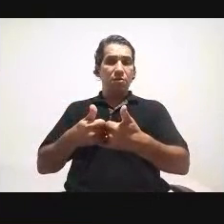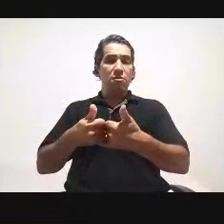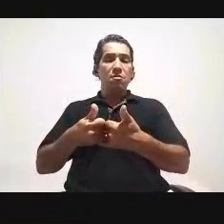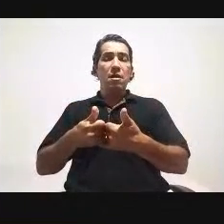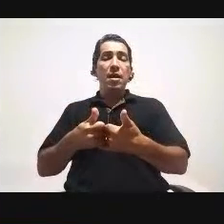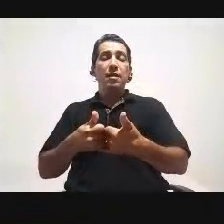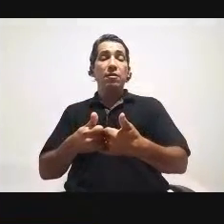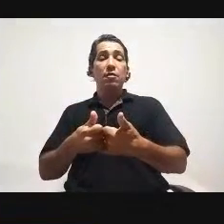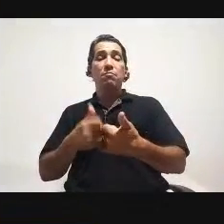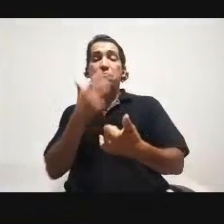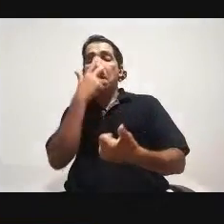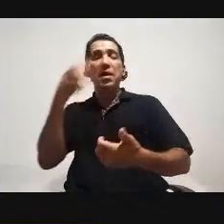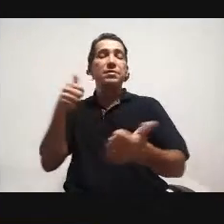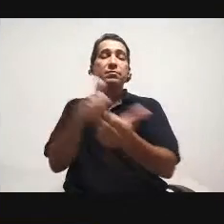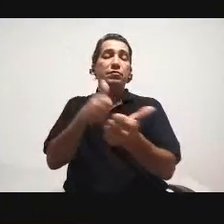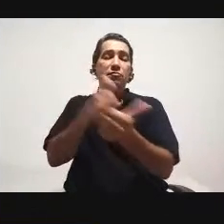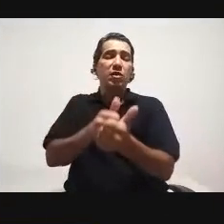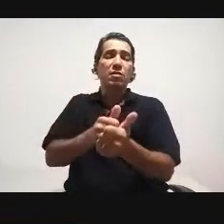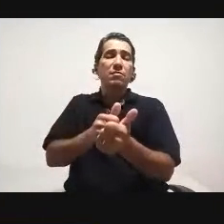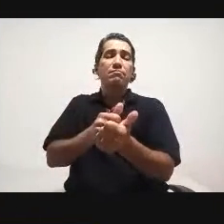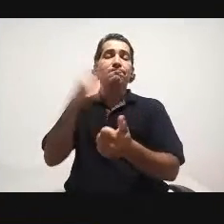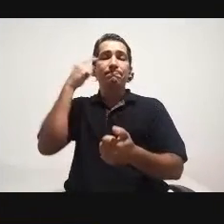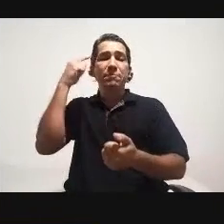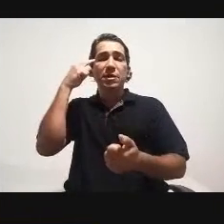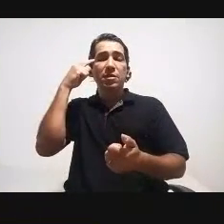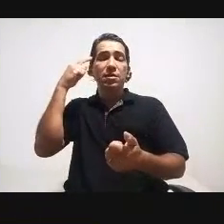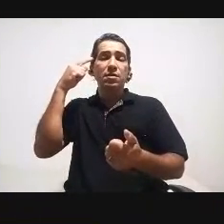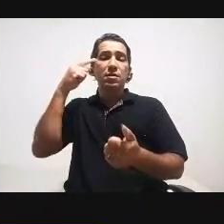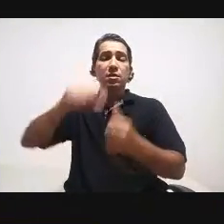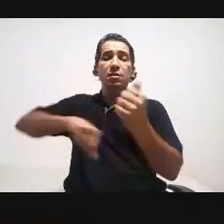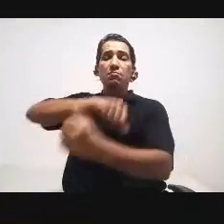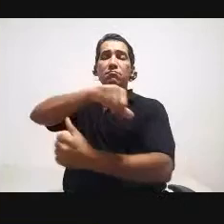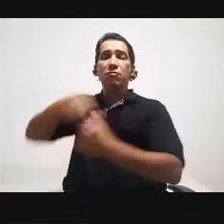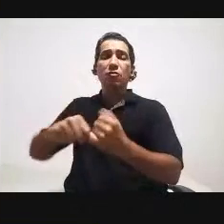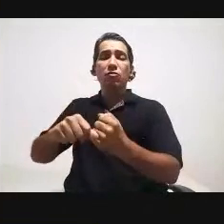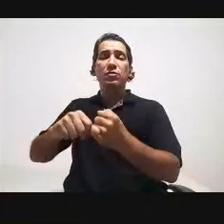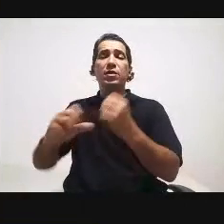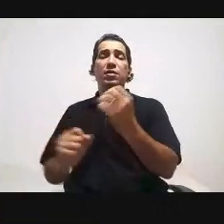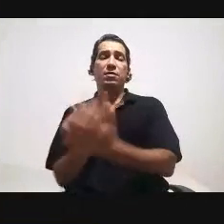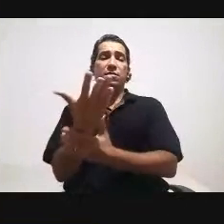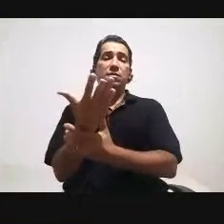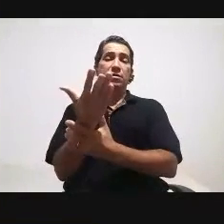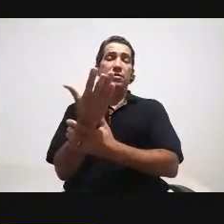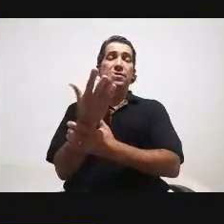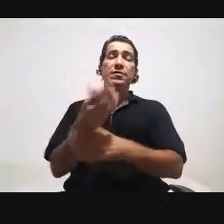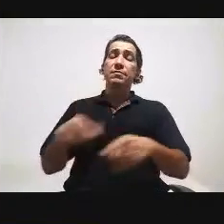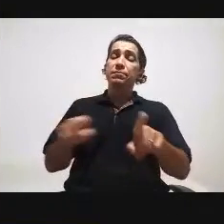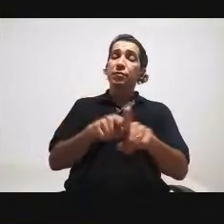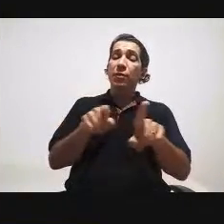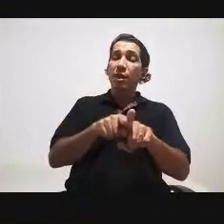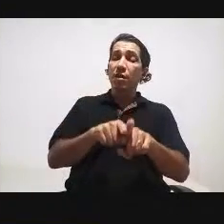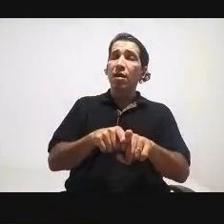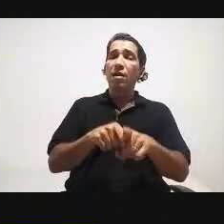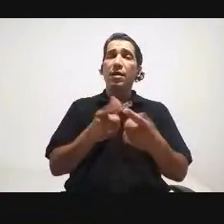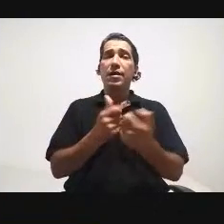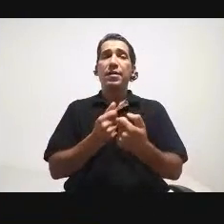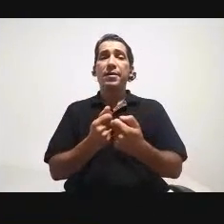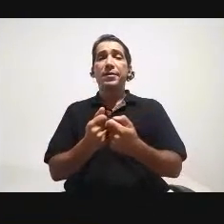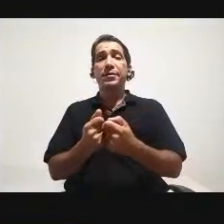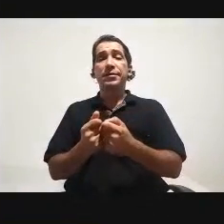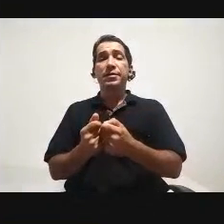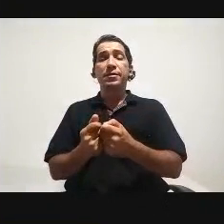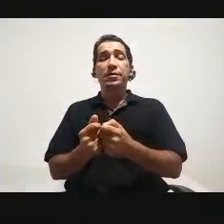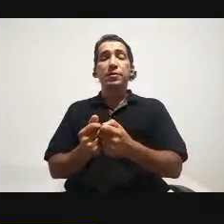pergunta que, inclusive, de certa forma, também o professor Rafael já respondeu, e eu também quero